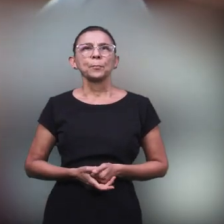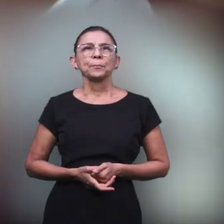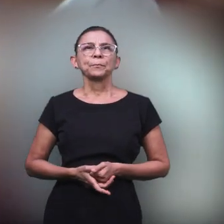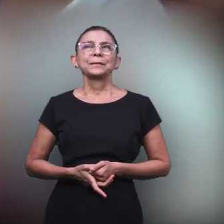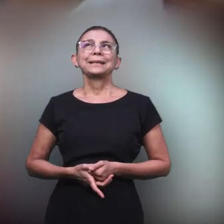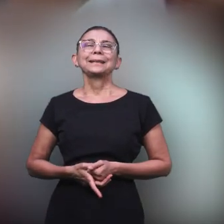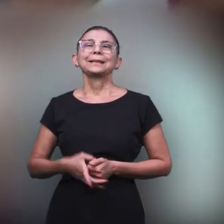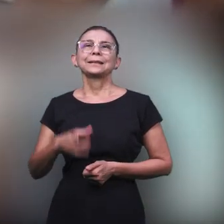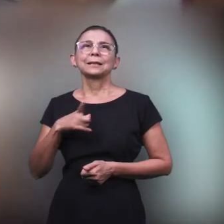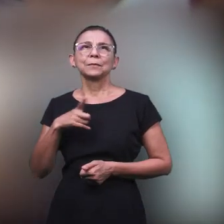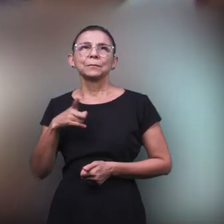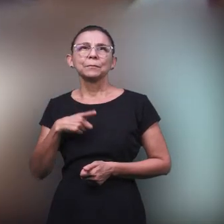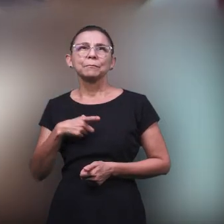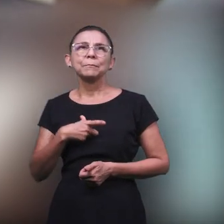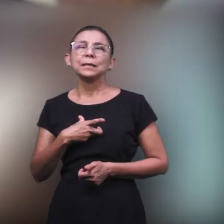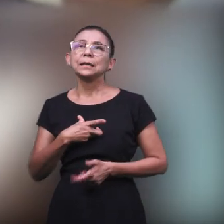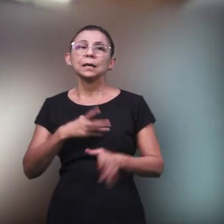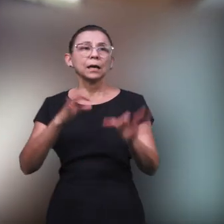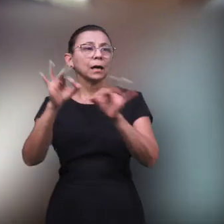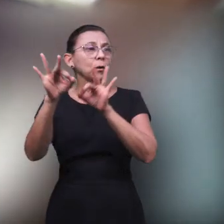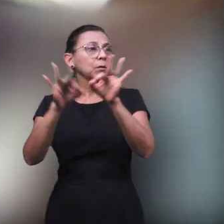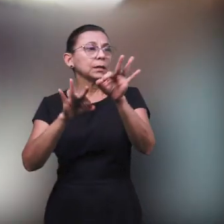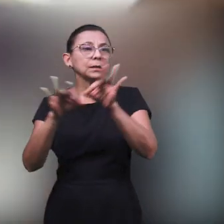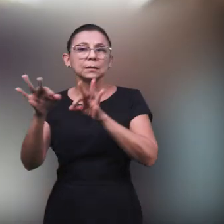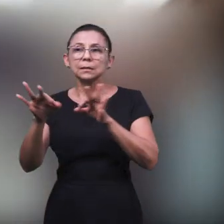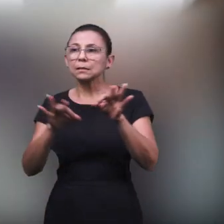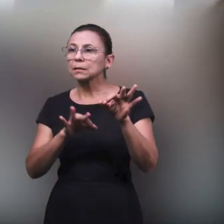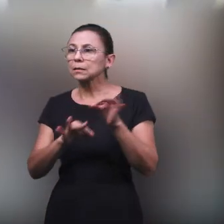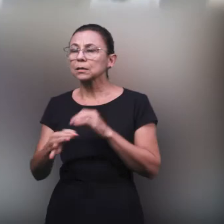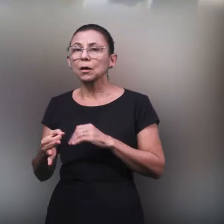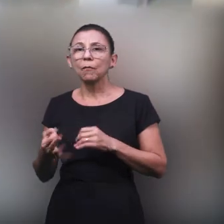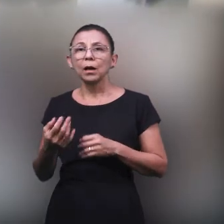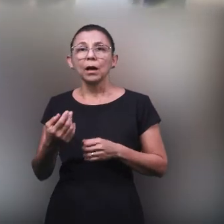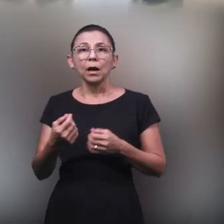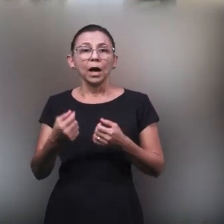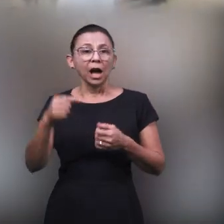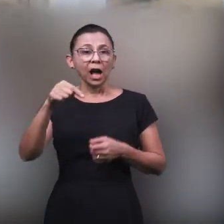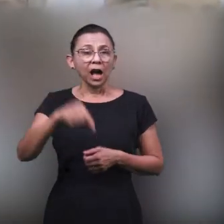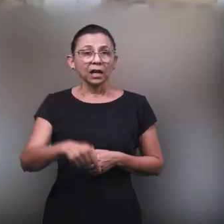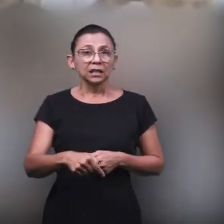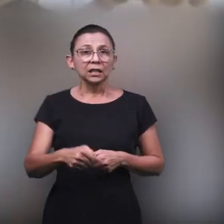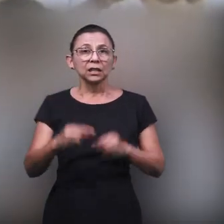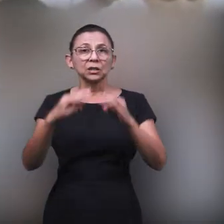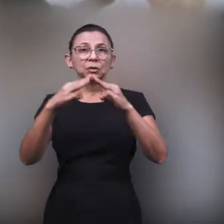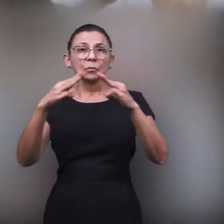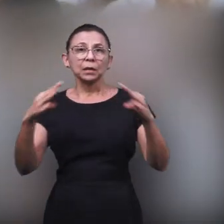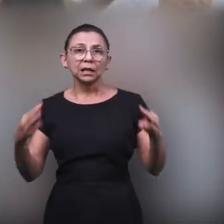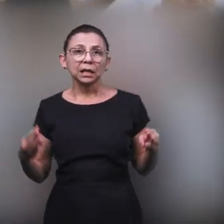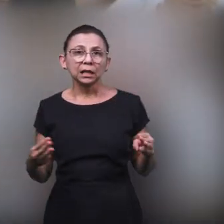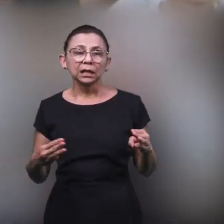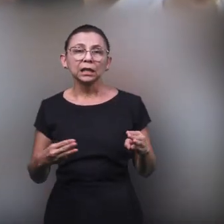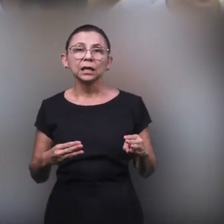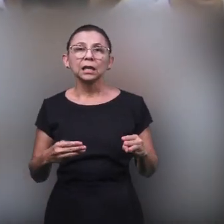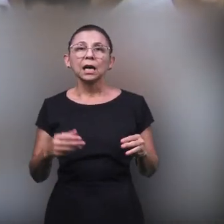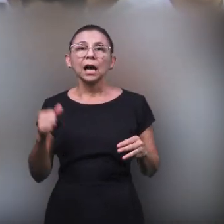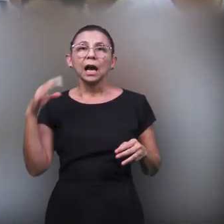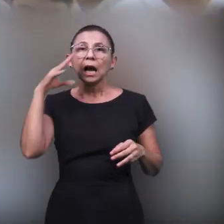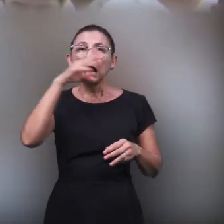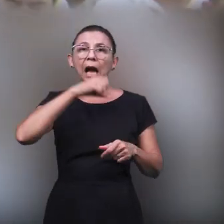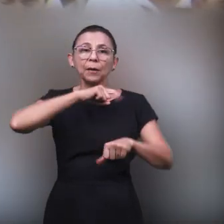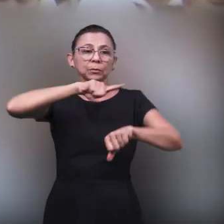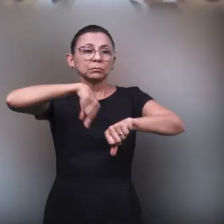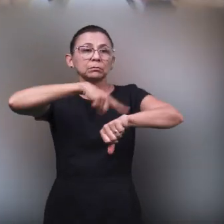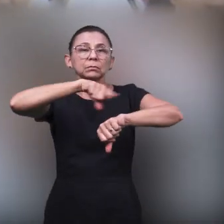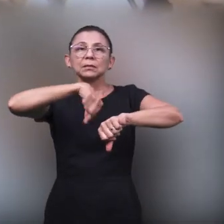ele, porque não dá para você cansar, você está sempre atento, procurando ouvir alguma coisa, e achei